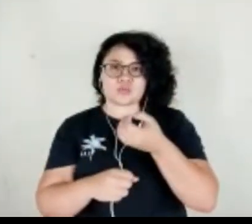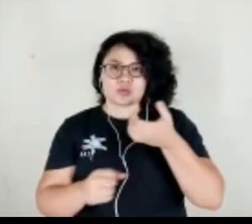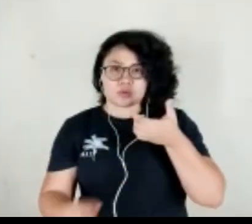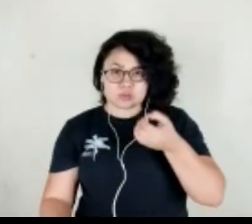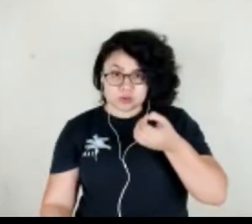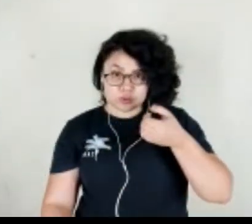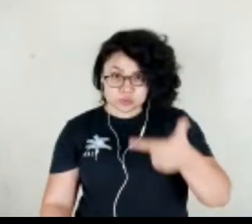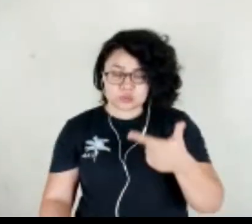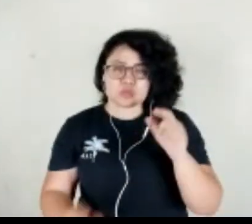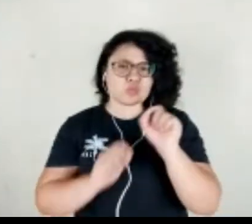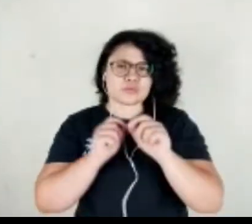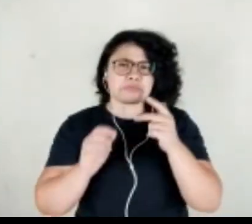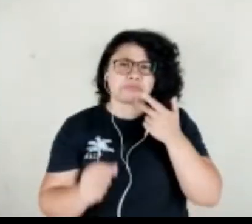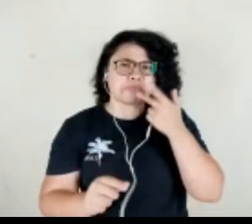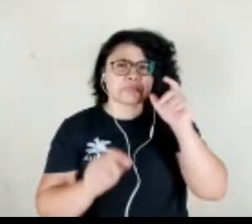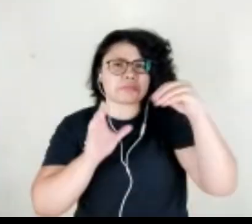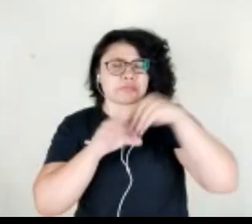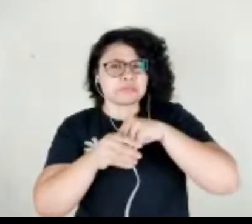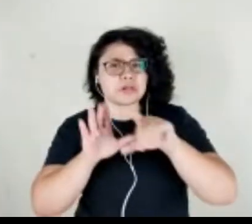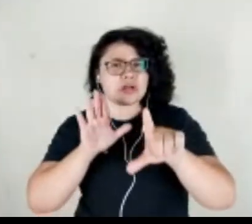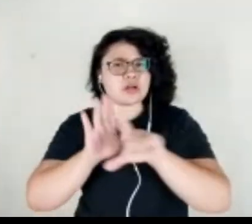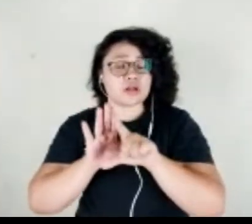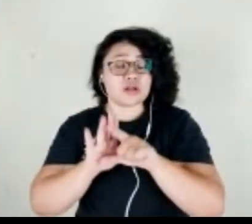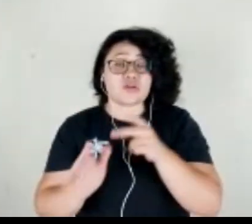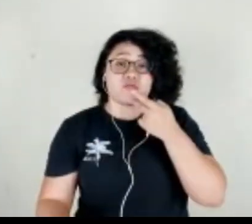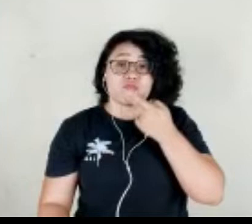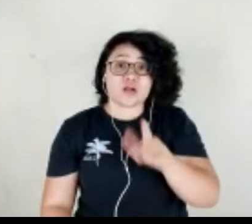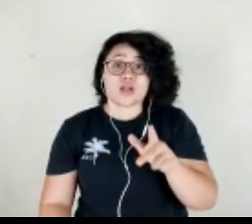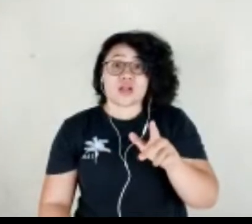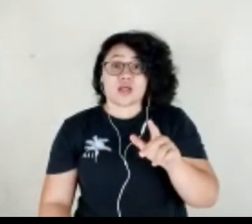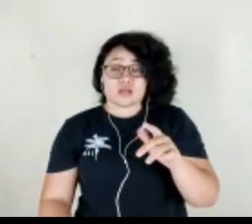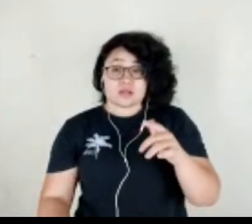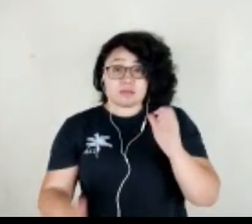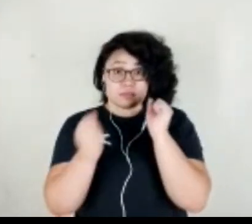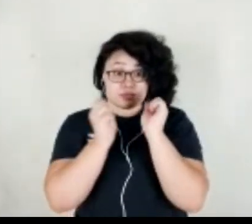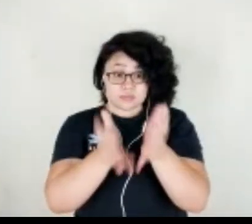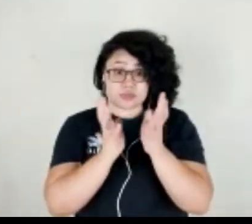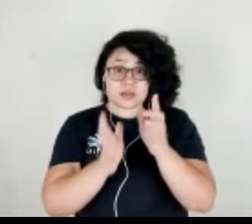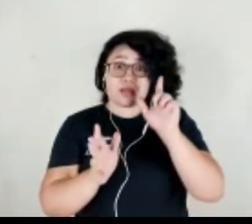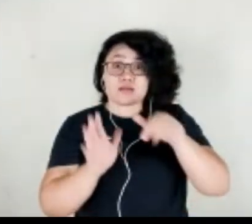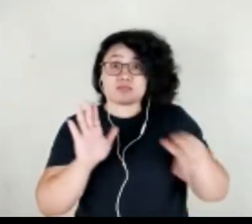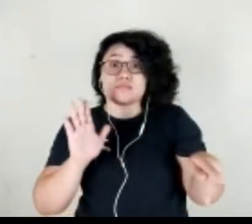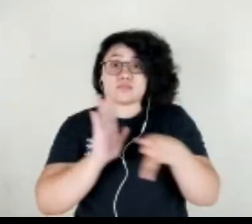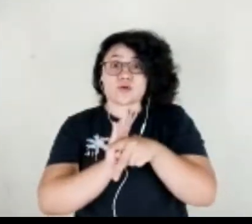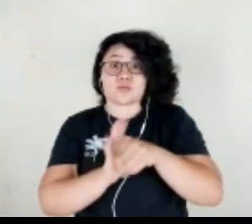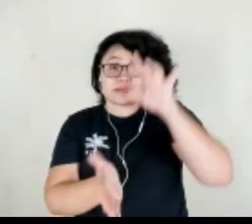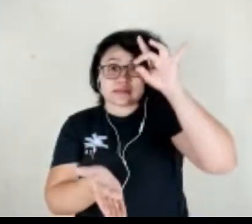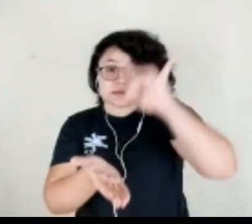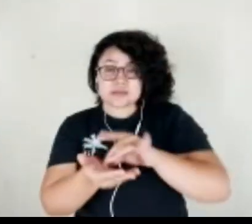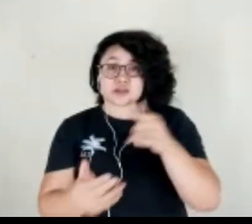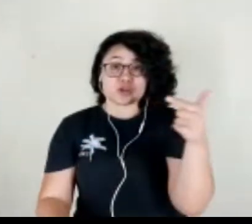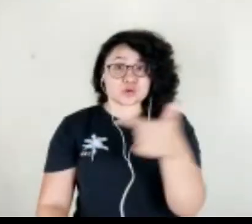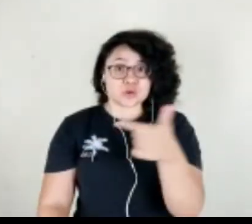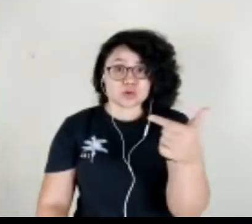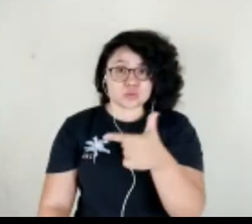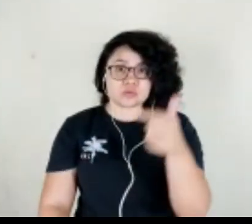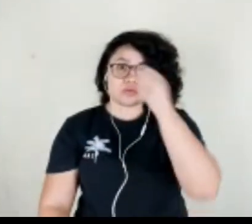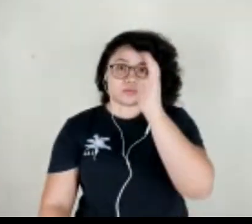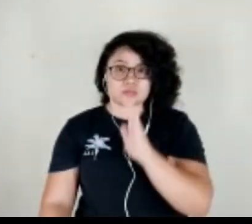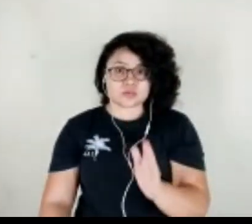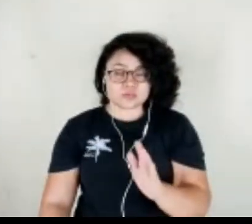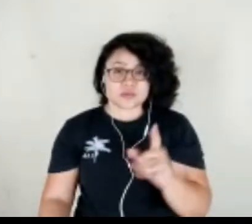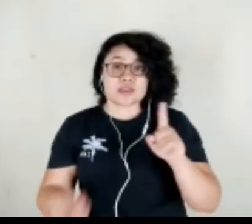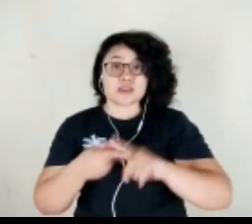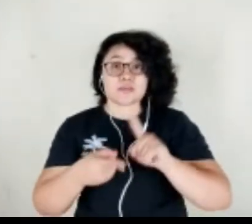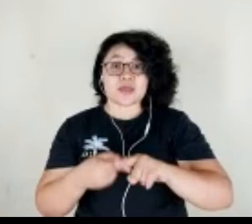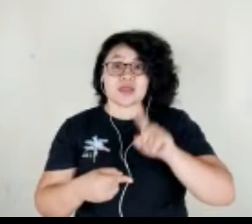onde fala que a língua de sinais, a língua brasileira de sinais é a segunda língua oficial do país. E lá no artigo 1º ela fala